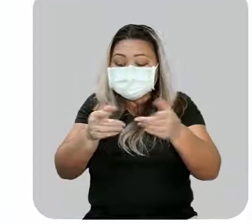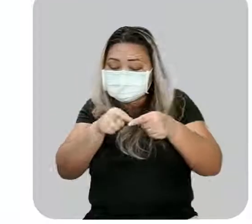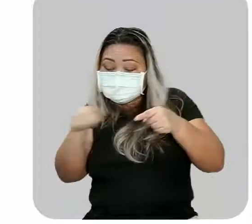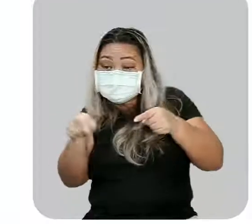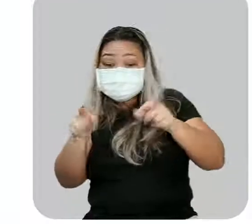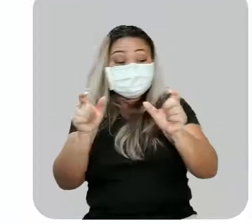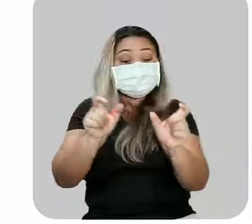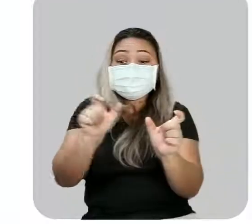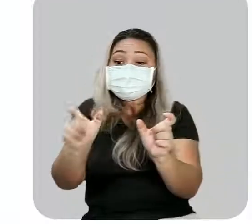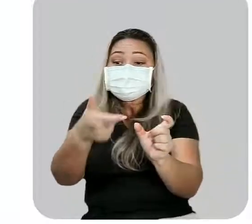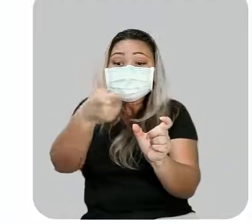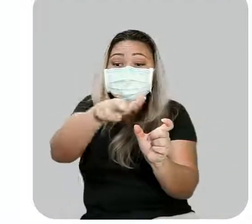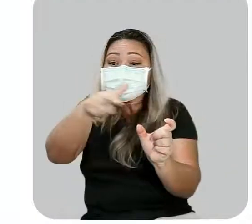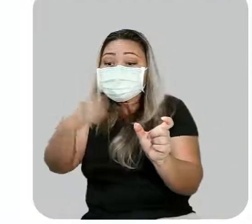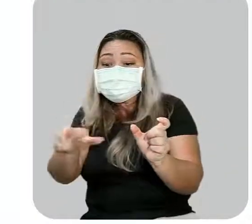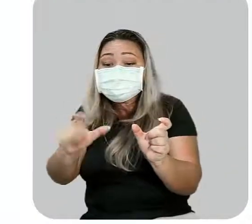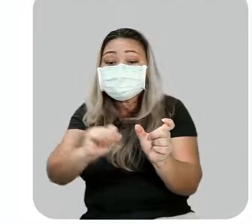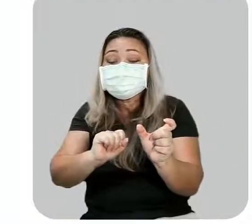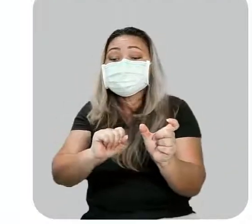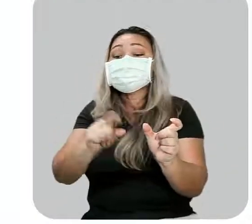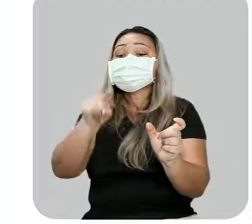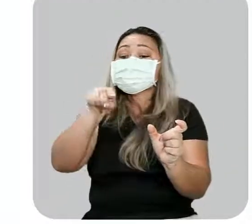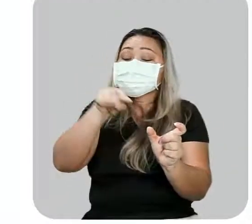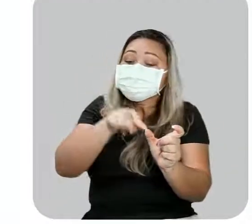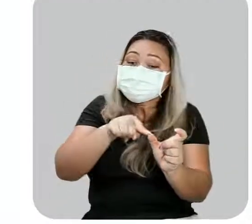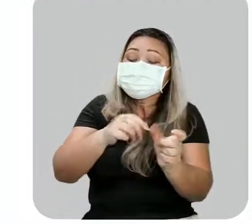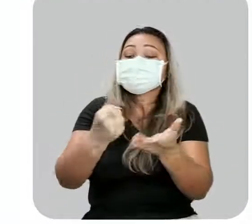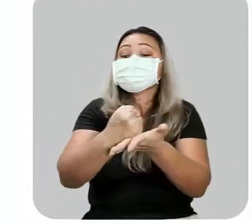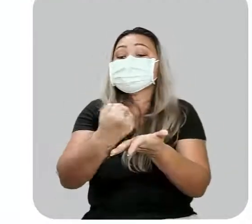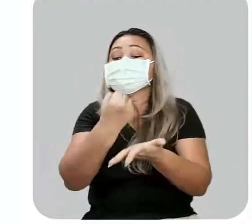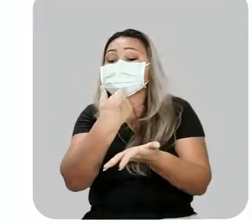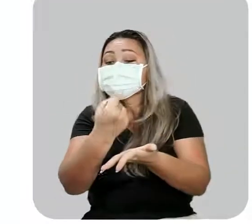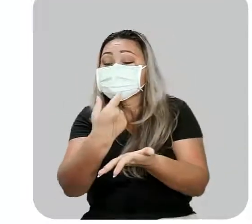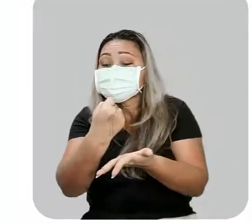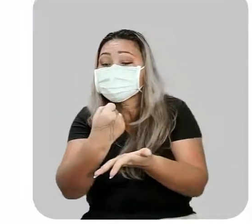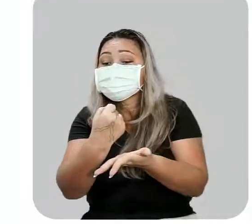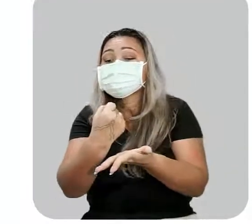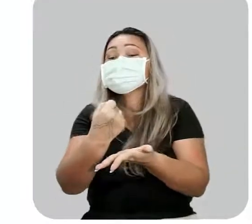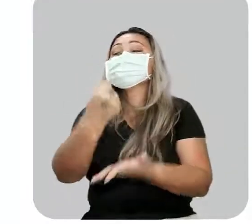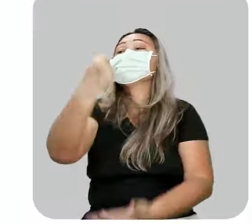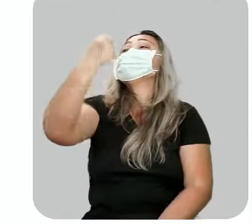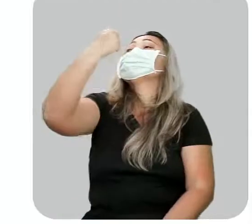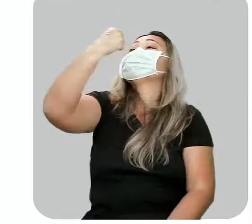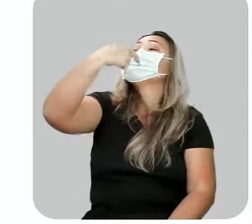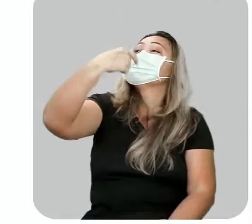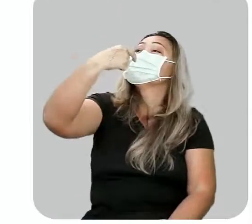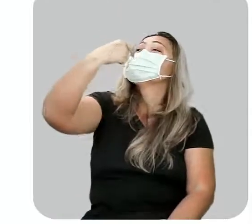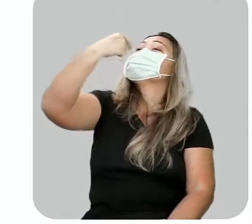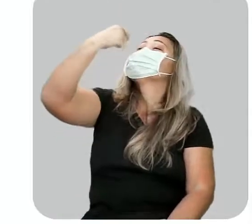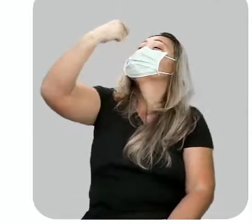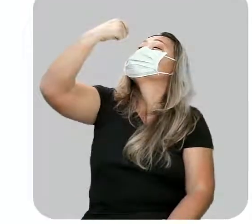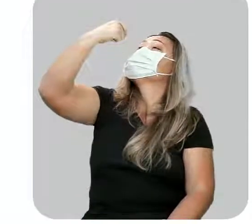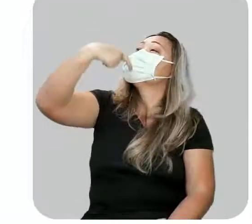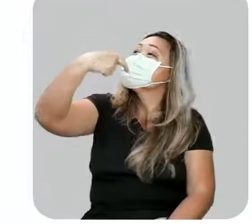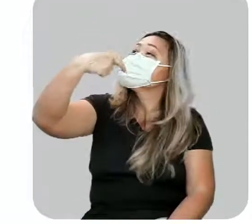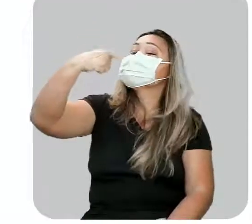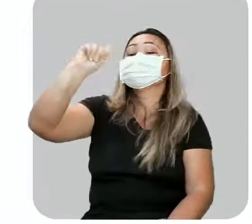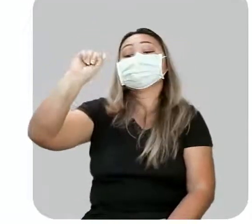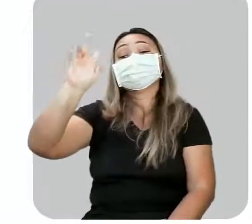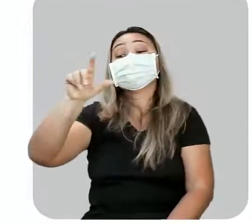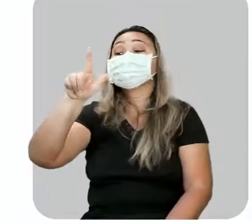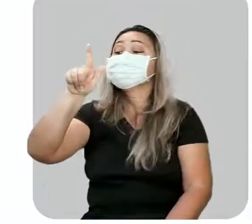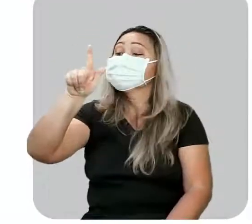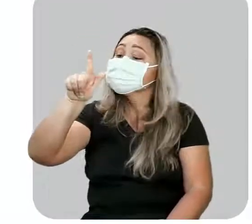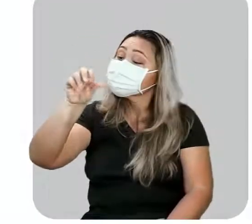palavras repetidas, tomou o remédio gota a gota.